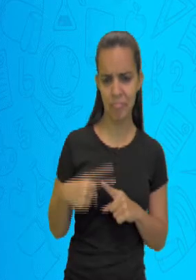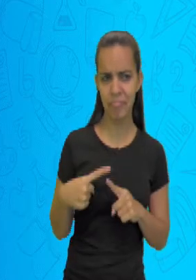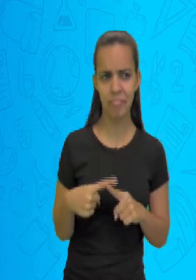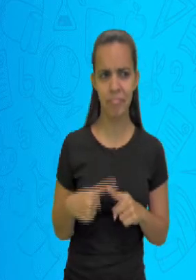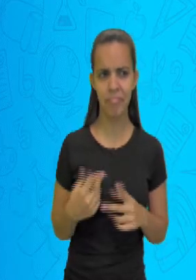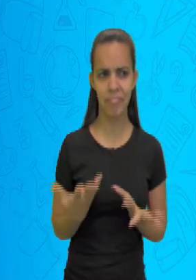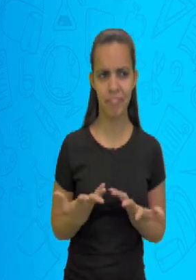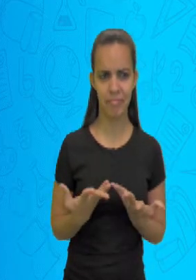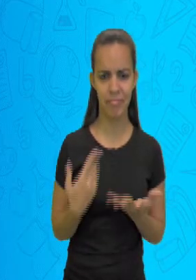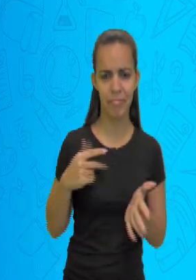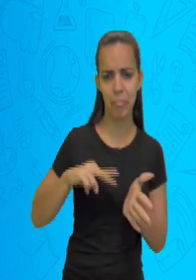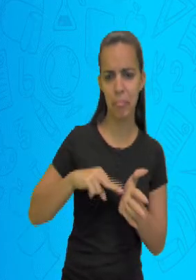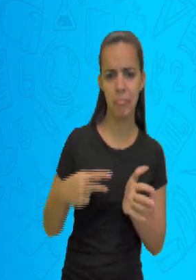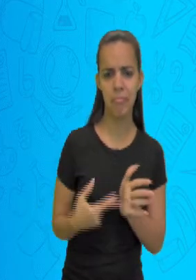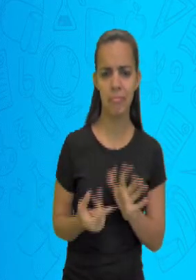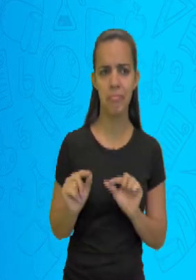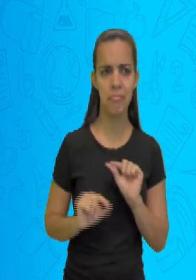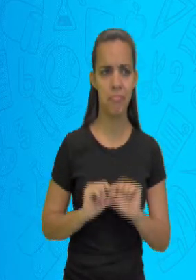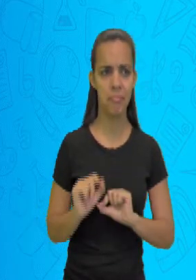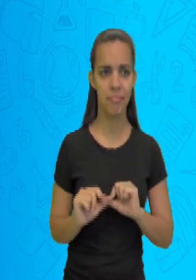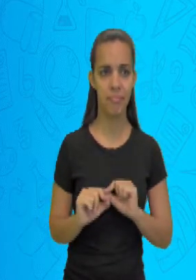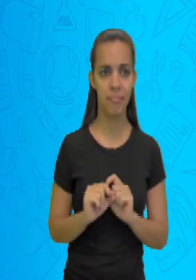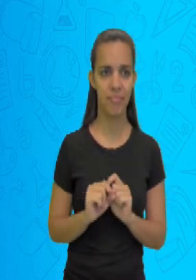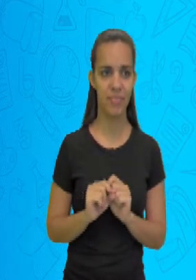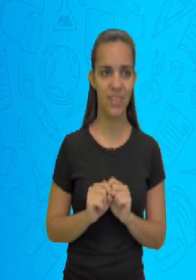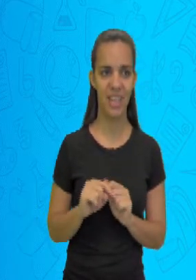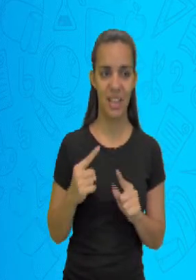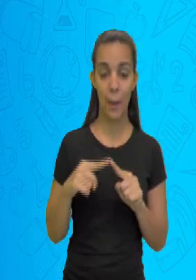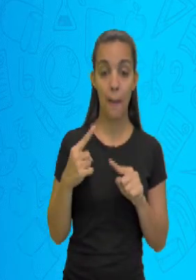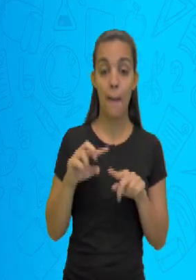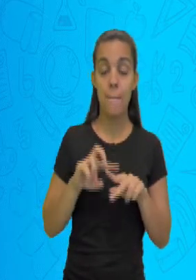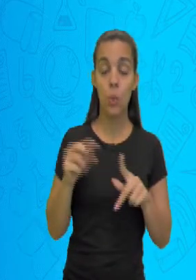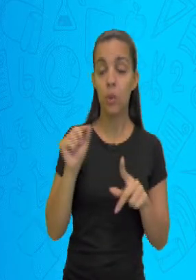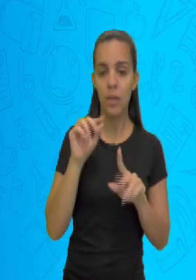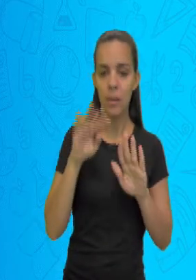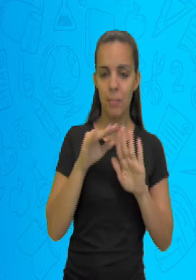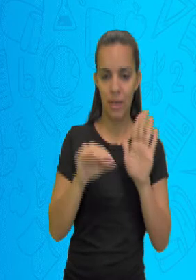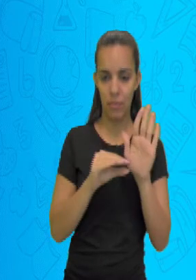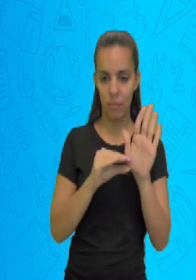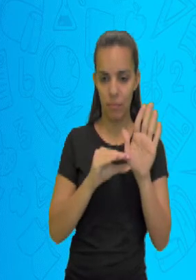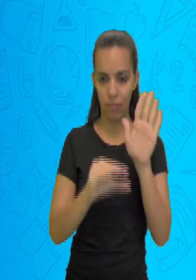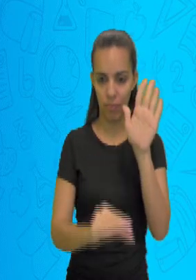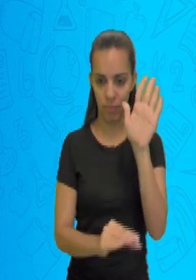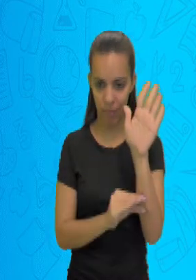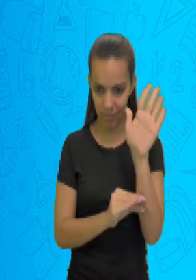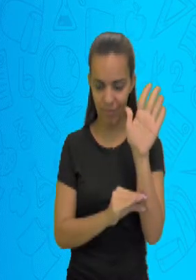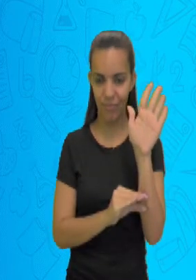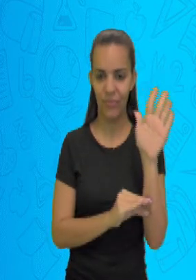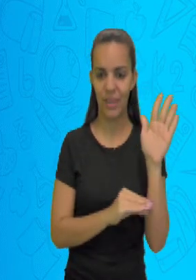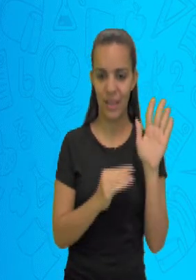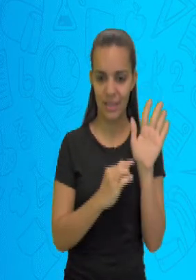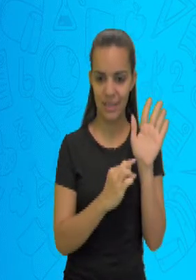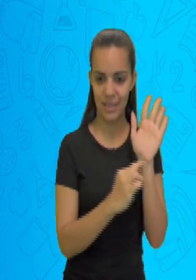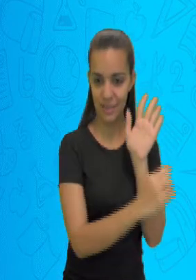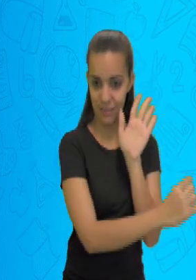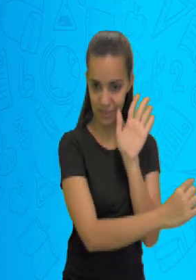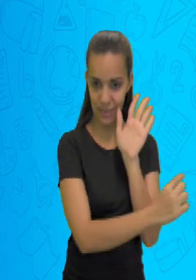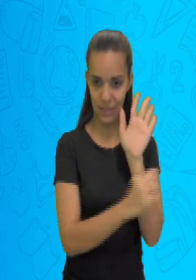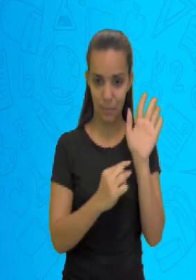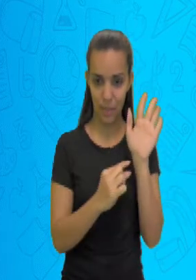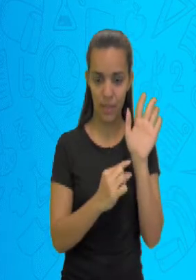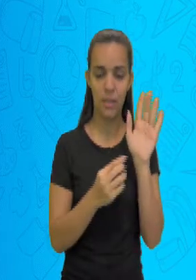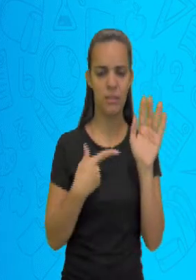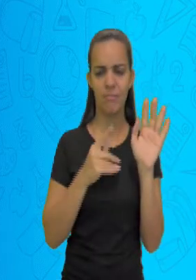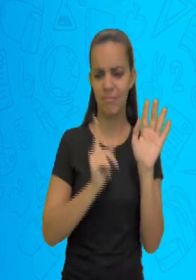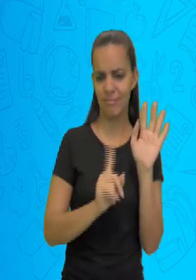Sabe o que isso significa? Para eles não colocarem mais uma semana aqui embaixo, que seria somente o dia